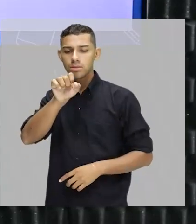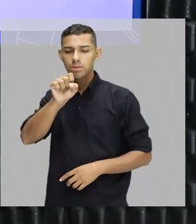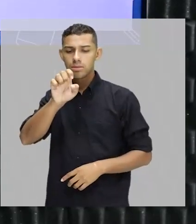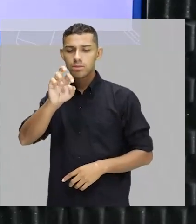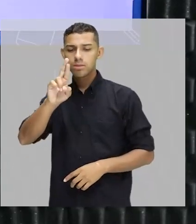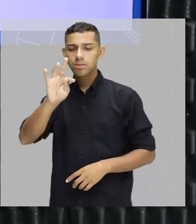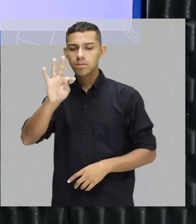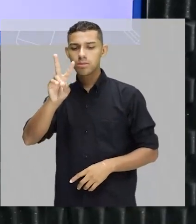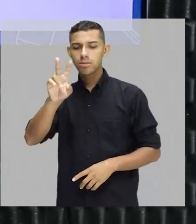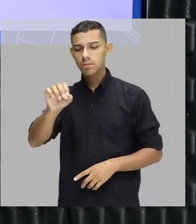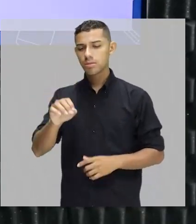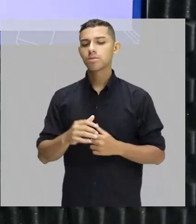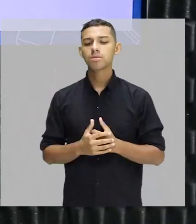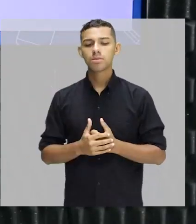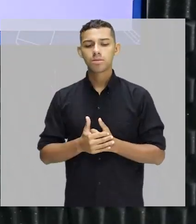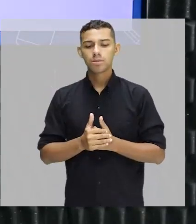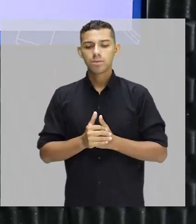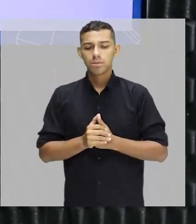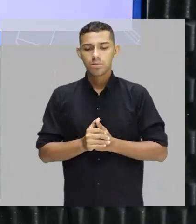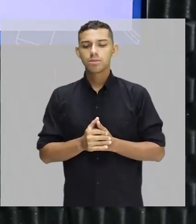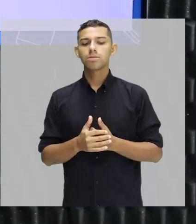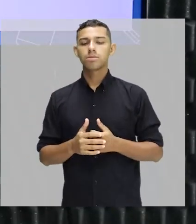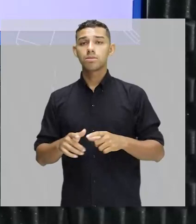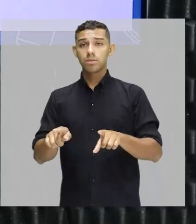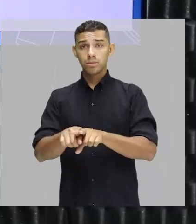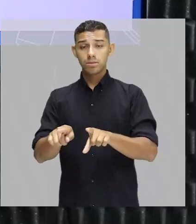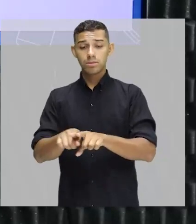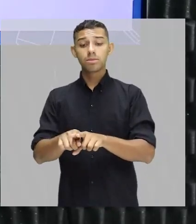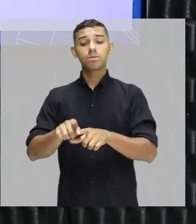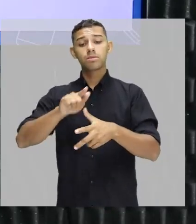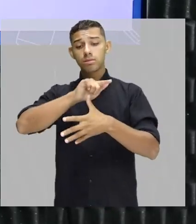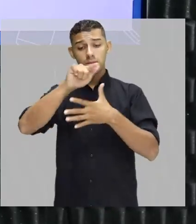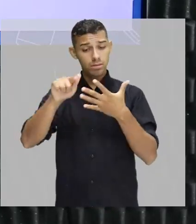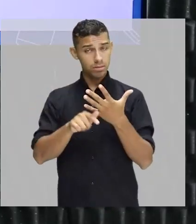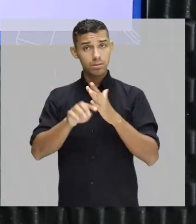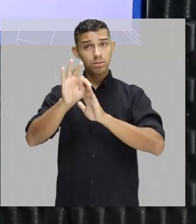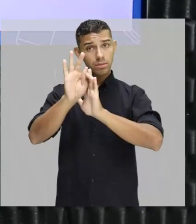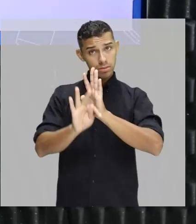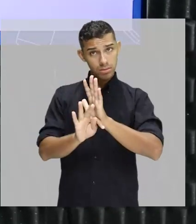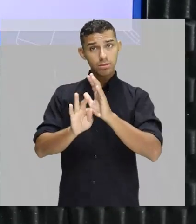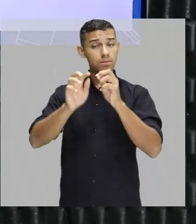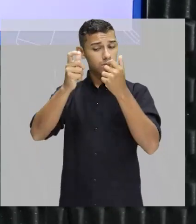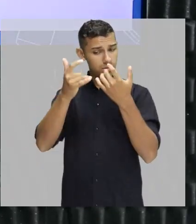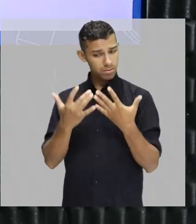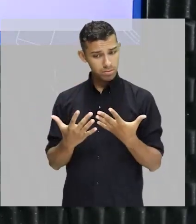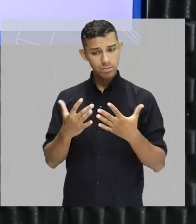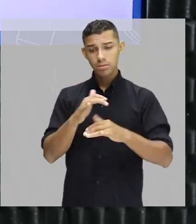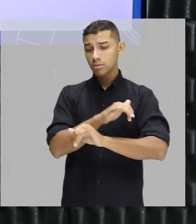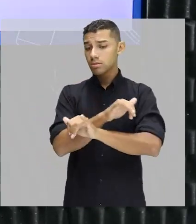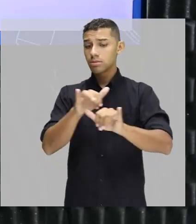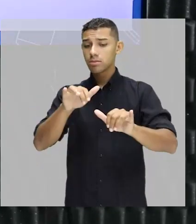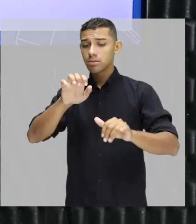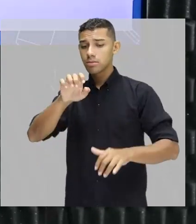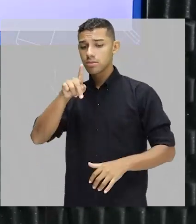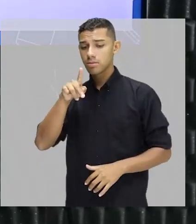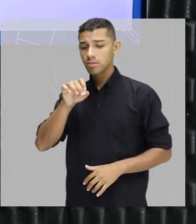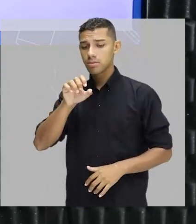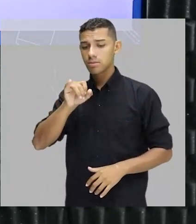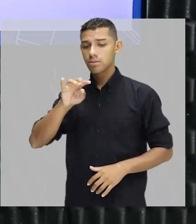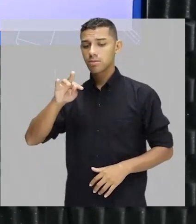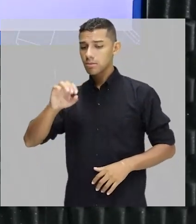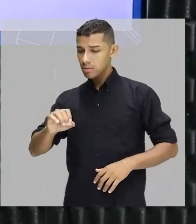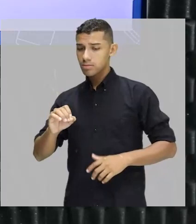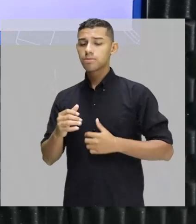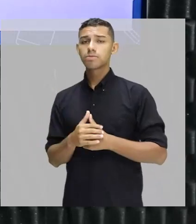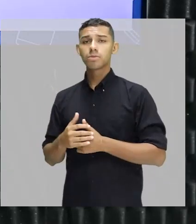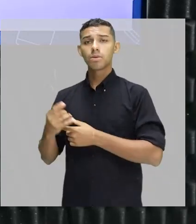Os gêneros textuais expositivos, conferências, colóquios, né? qualquer um que traga essa questão da exposição.